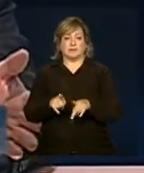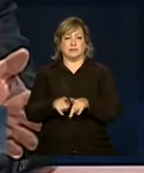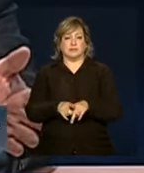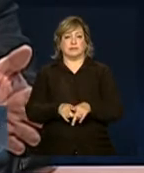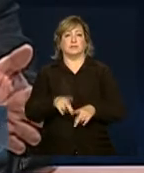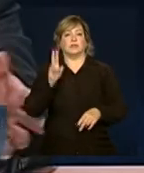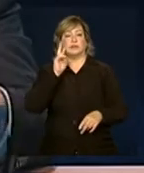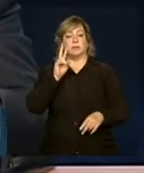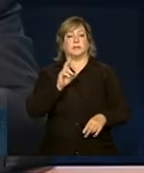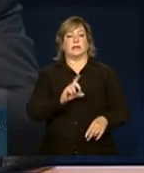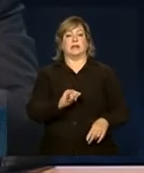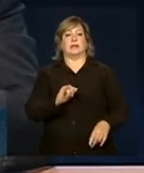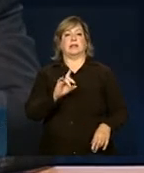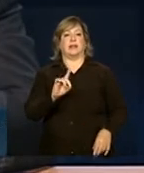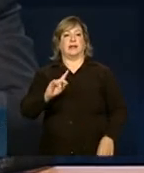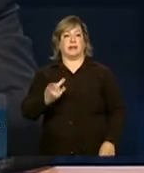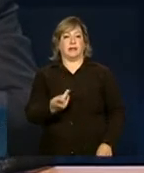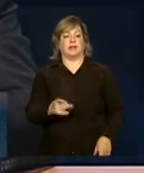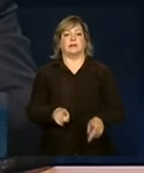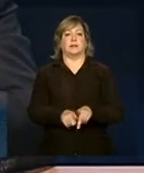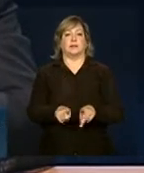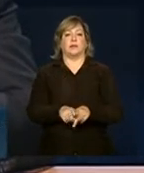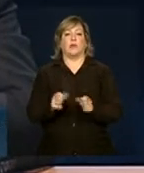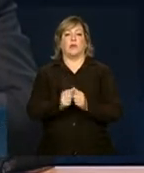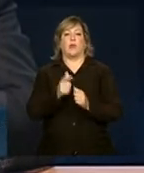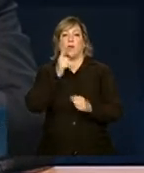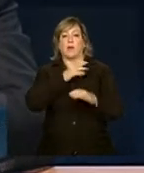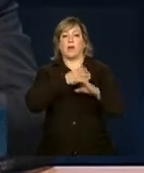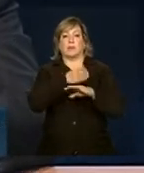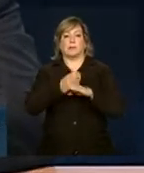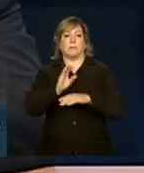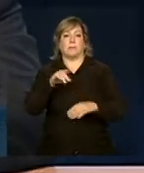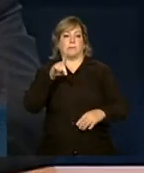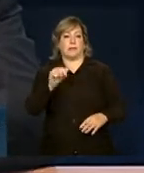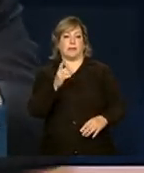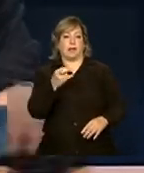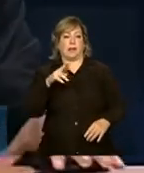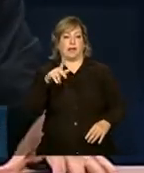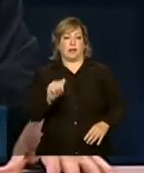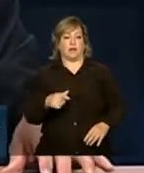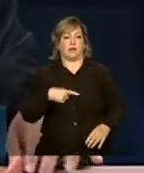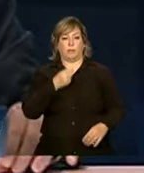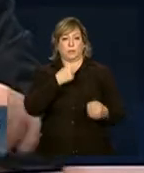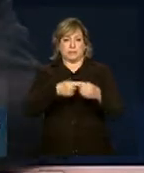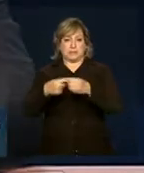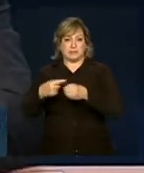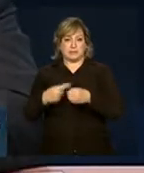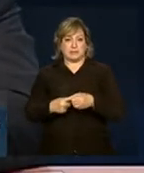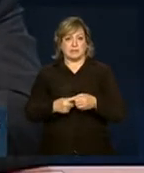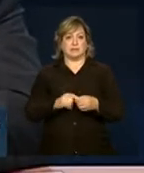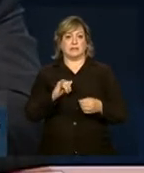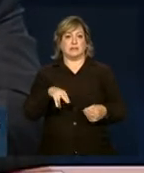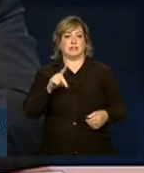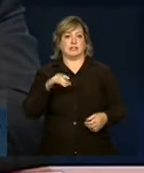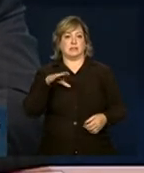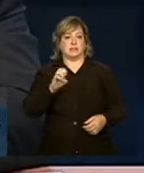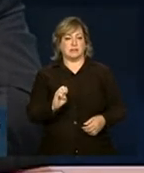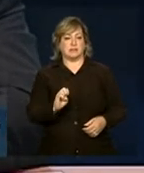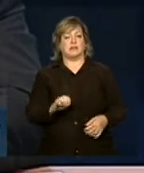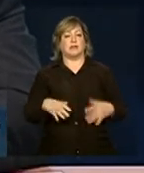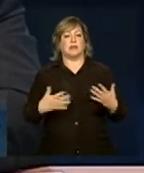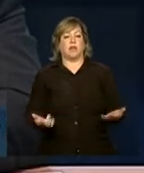correlacionado com o IDH com acesso à banda larga no município os índices de banda larga no